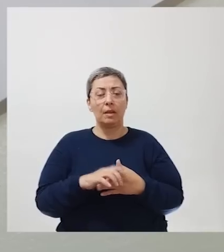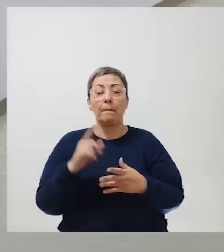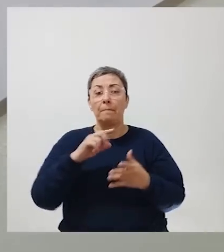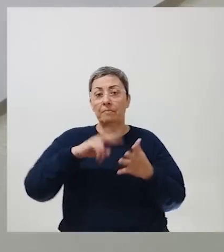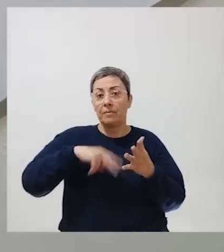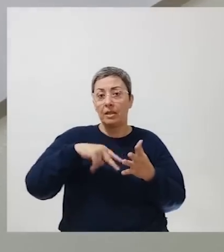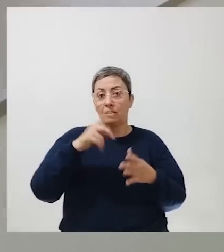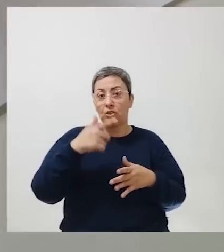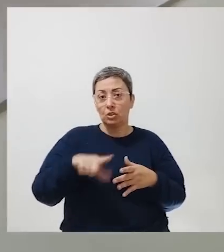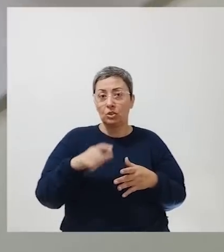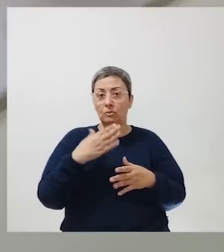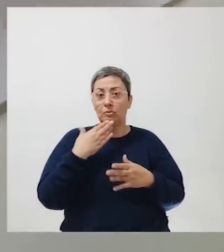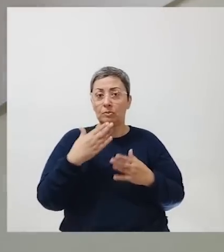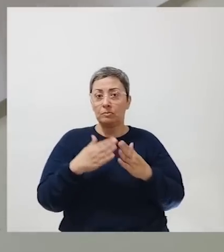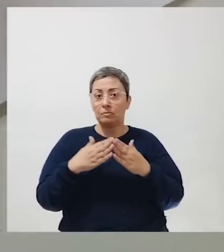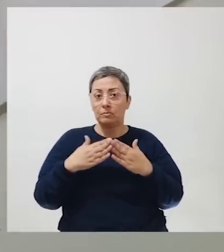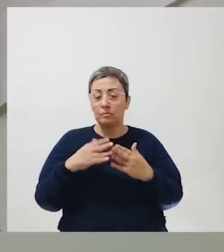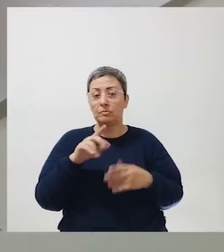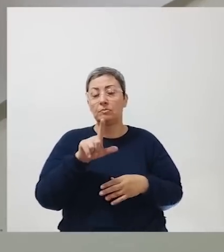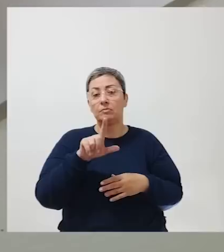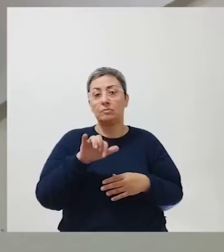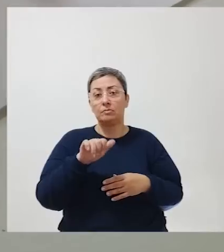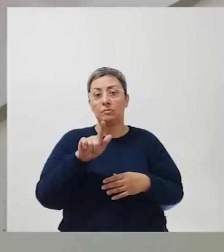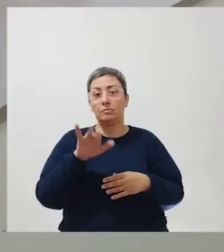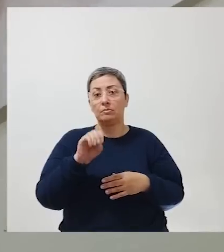Lê de novo pra mim, por favor. Lego